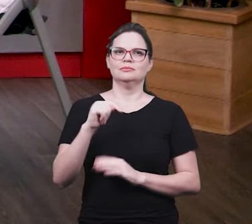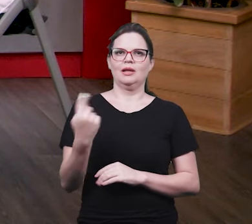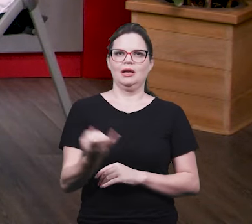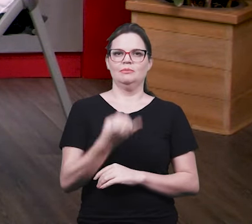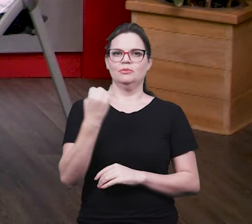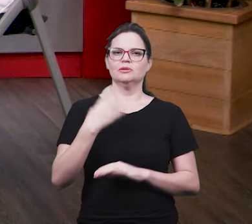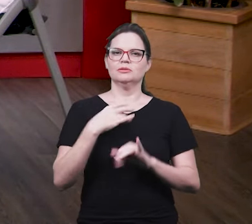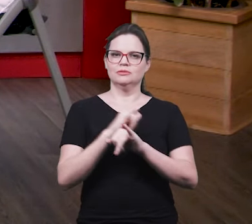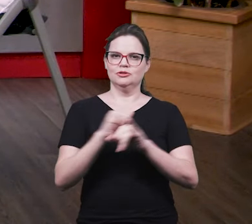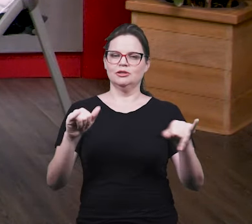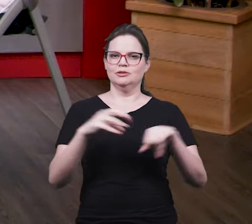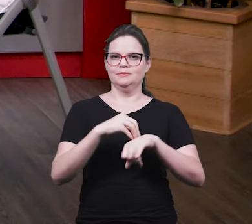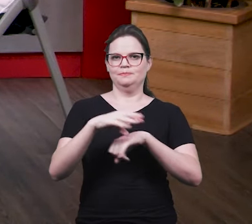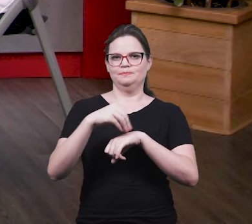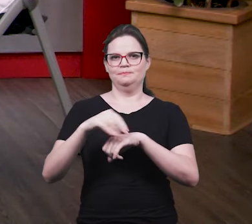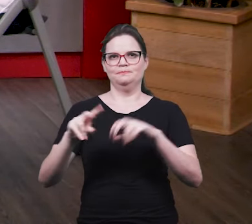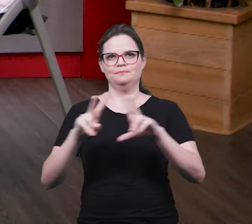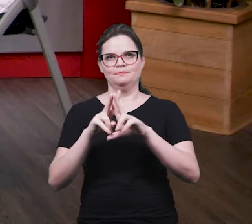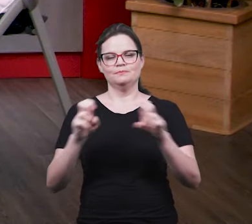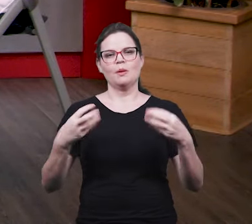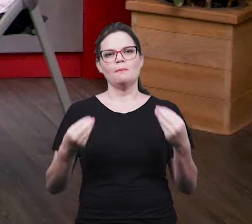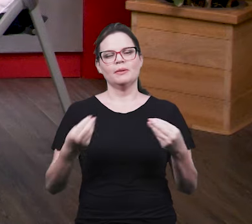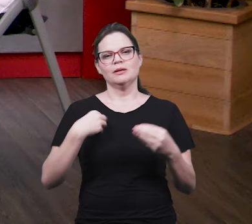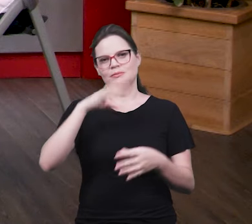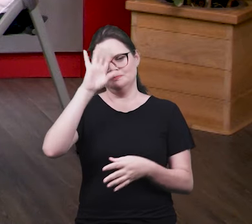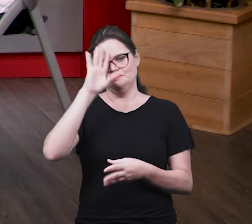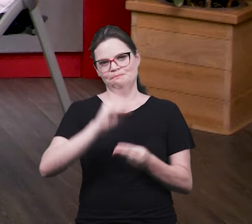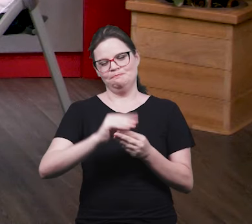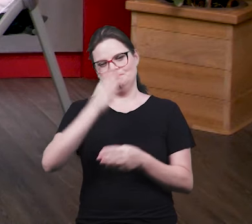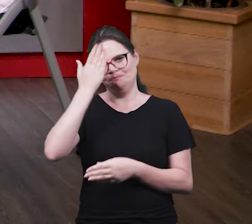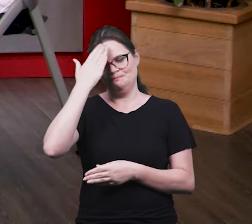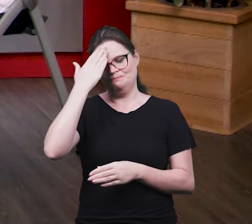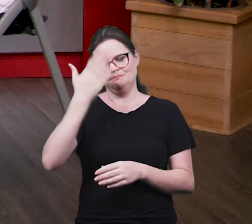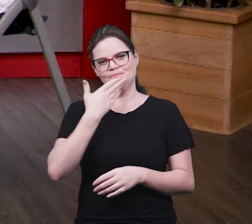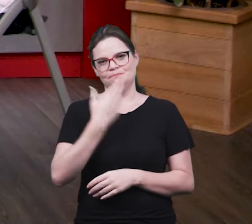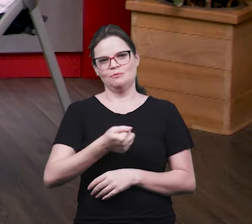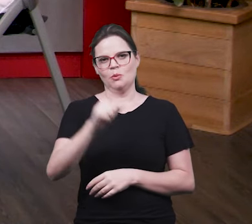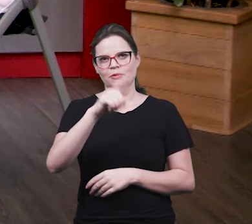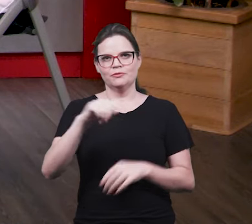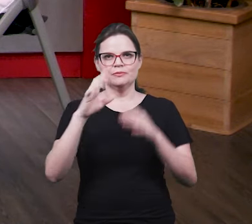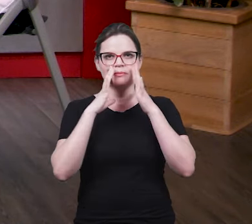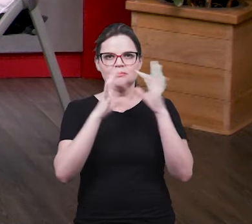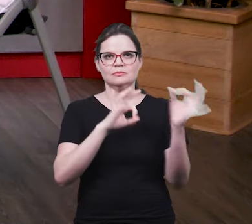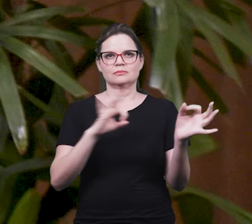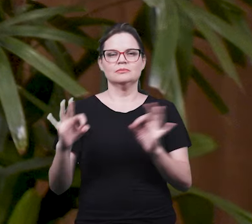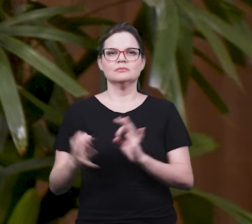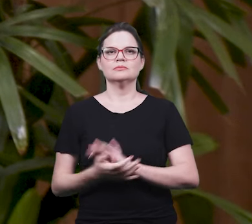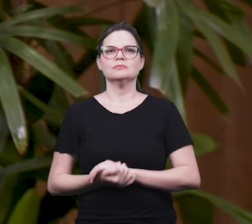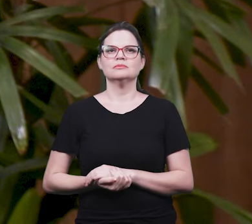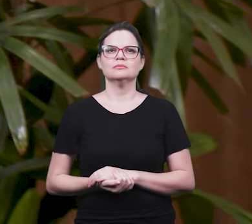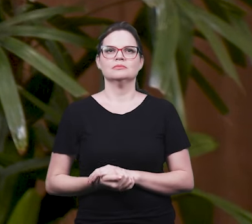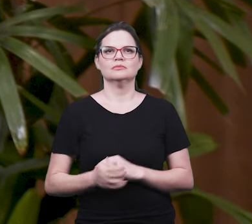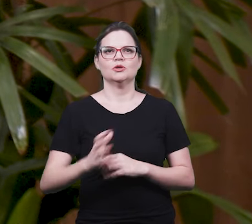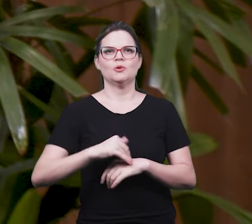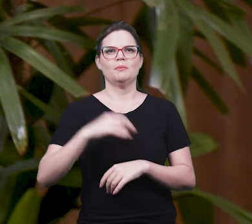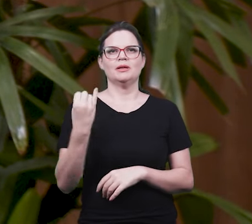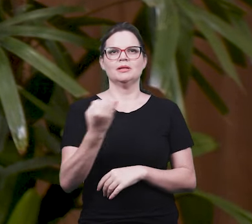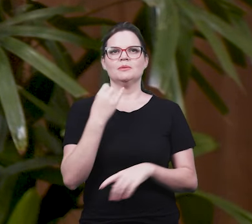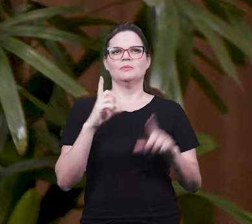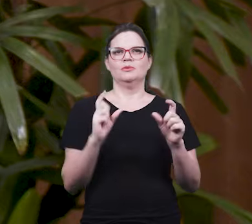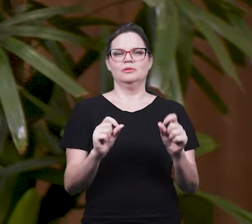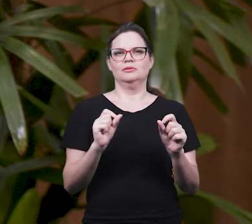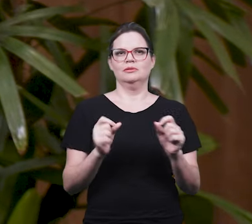muito importante a gente falar sobre isso para compreender melhor, né, para você que está nos assistindo. E o mais